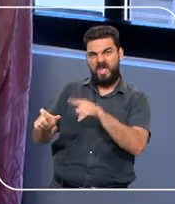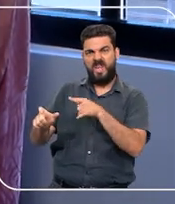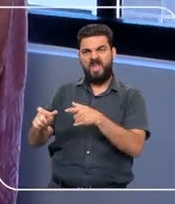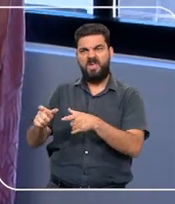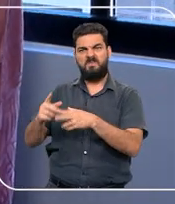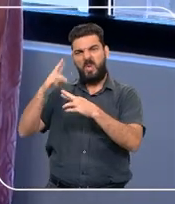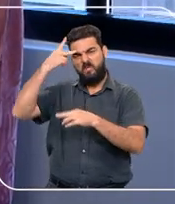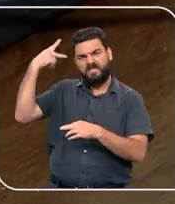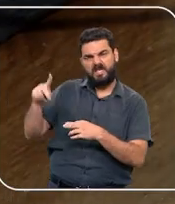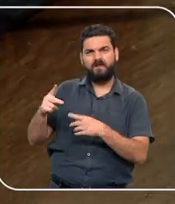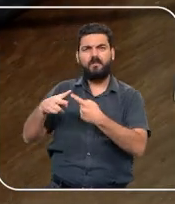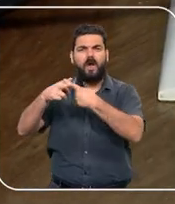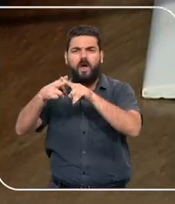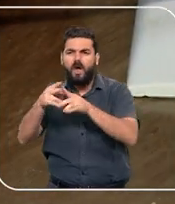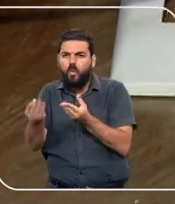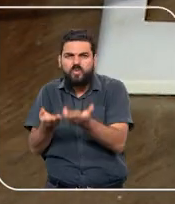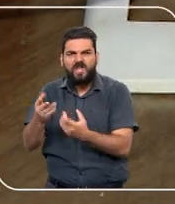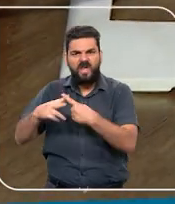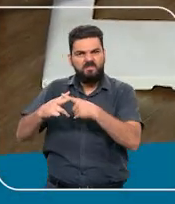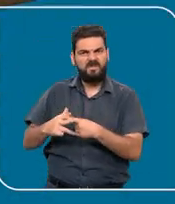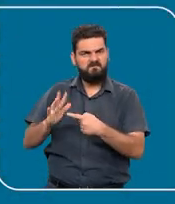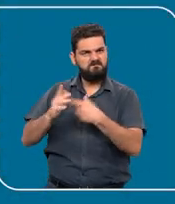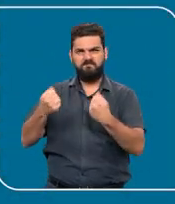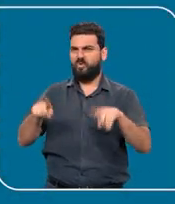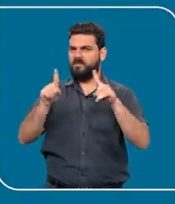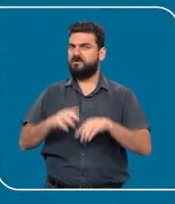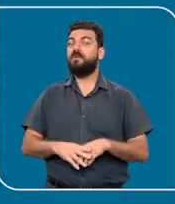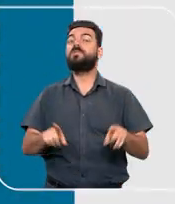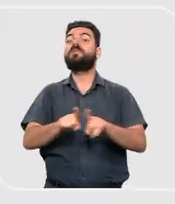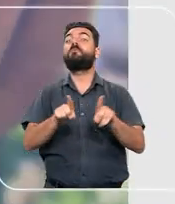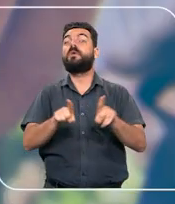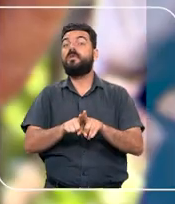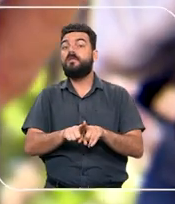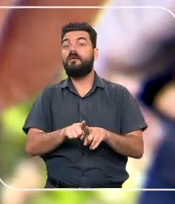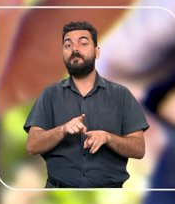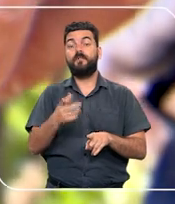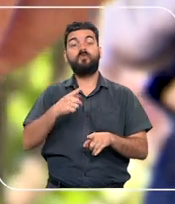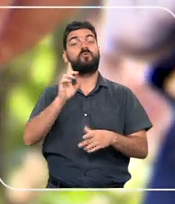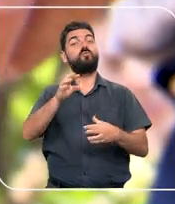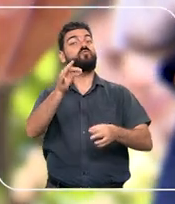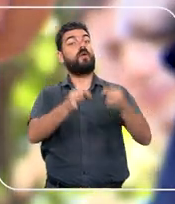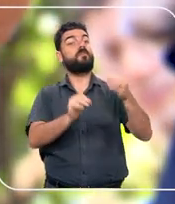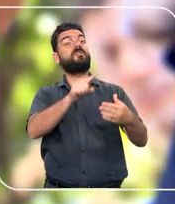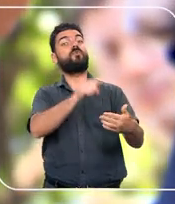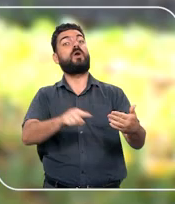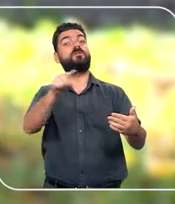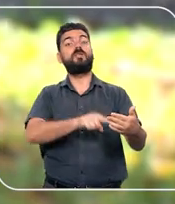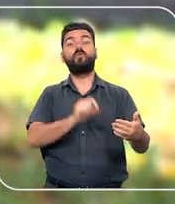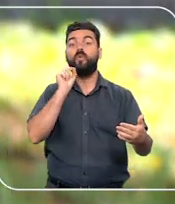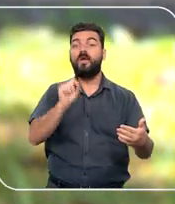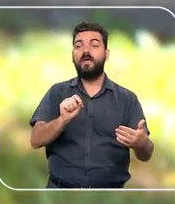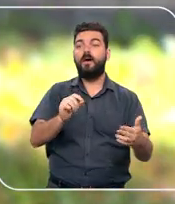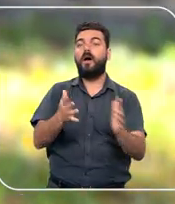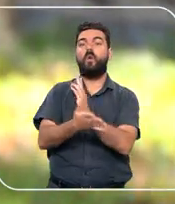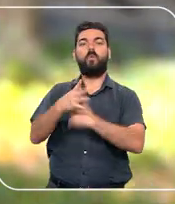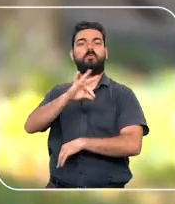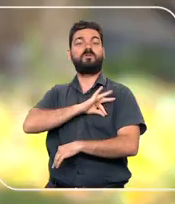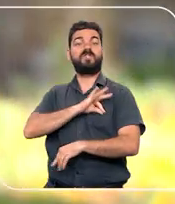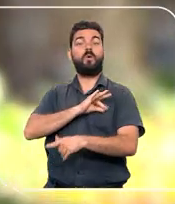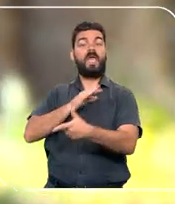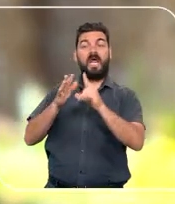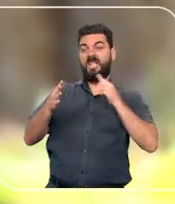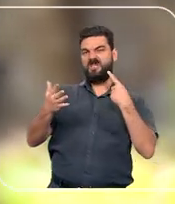consumidor responsabilidade Total pelos equipamentos E além disso anulado o julgamento que absolveu